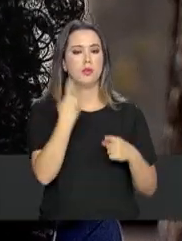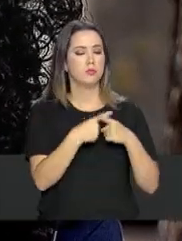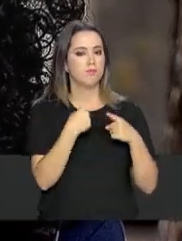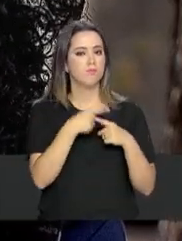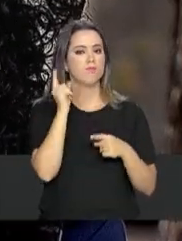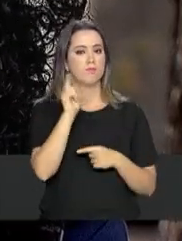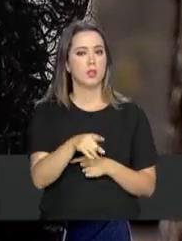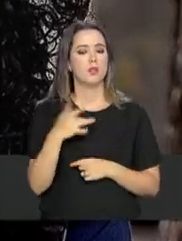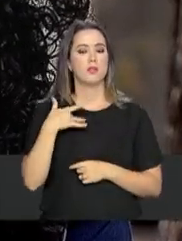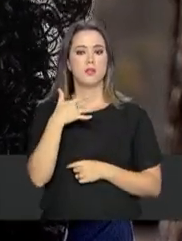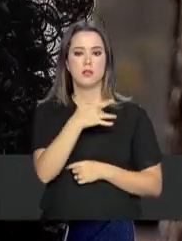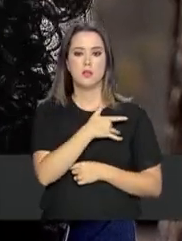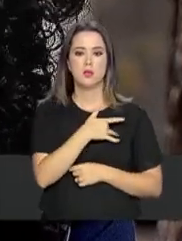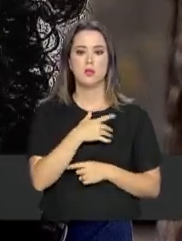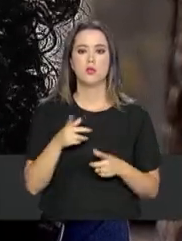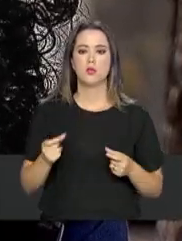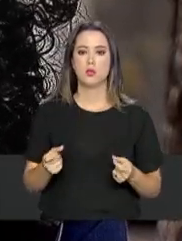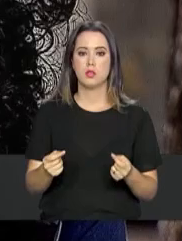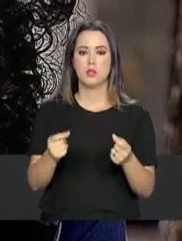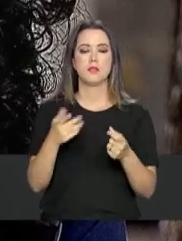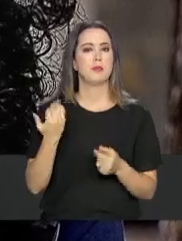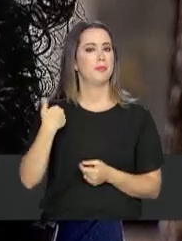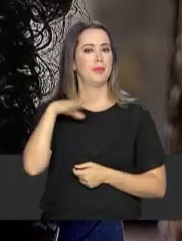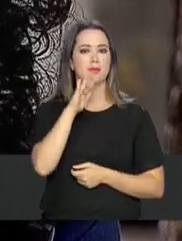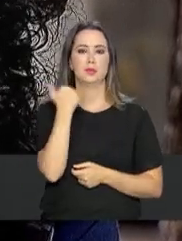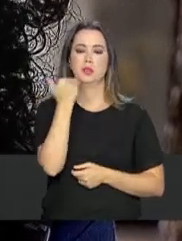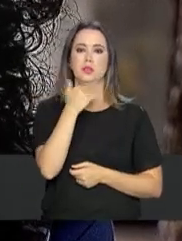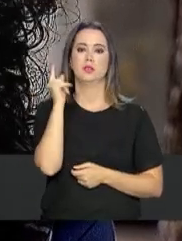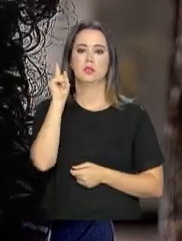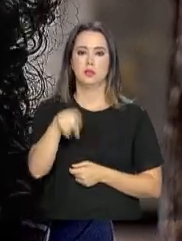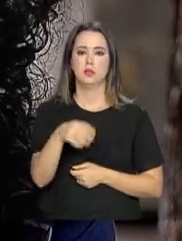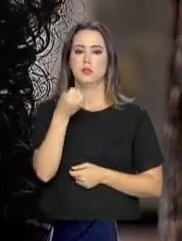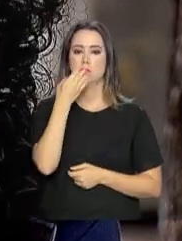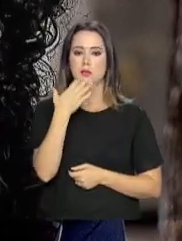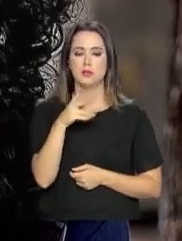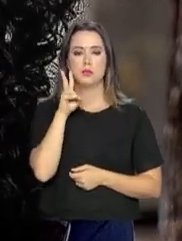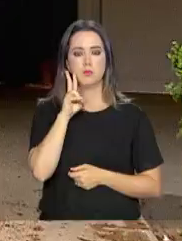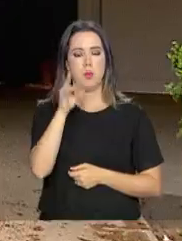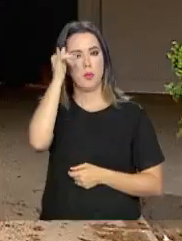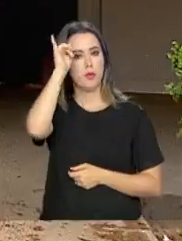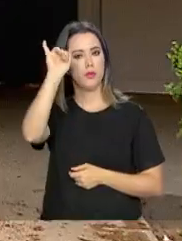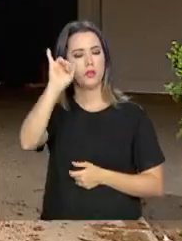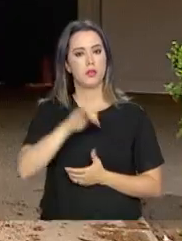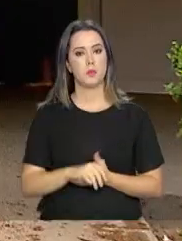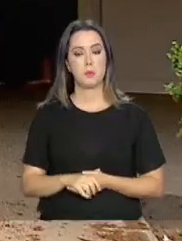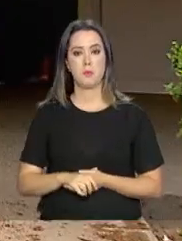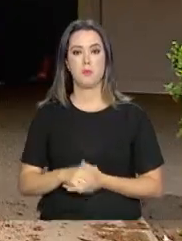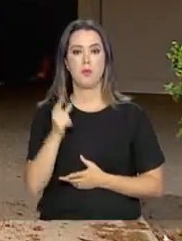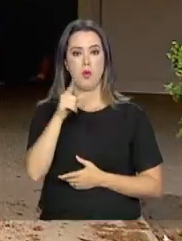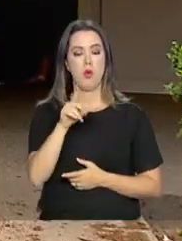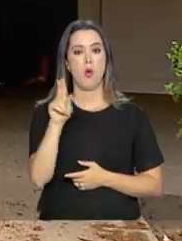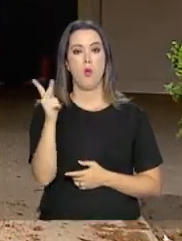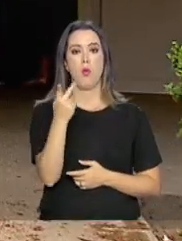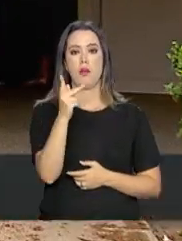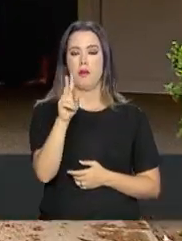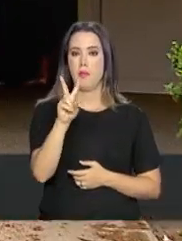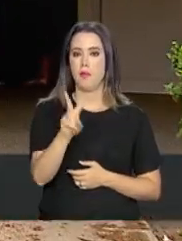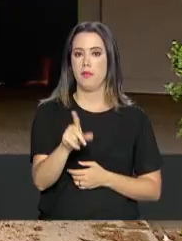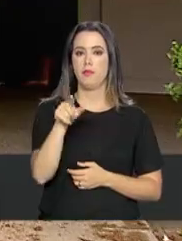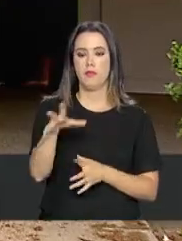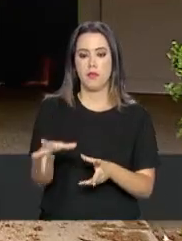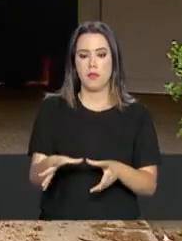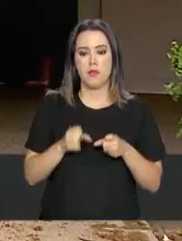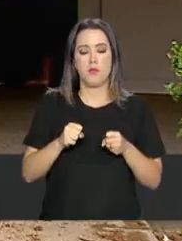O câncer é uma das coisas que mais matam, então é sempre bom estar prevenindo o câncer. O HPV é uma infecção transmitida por